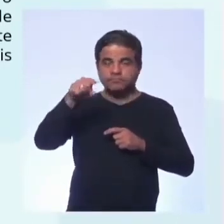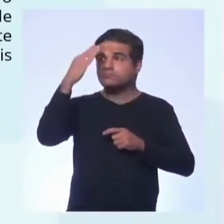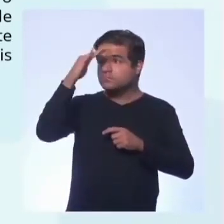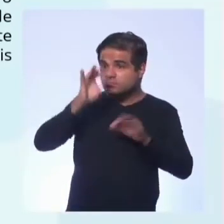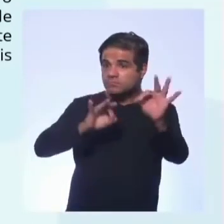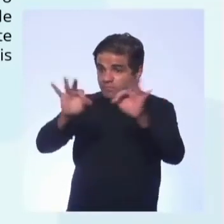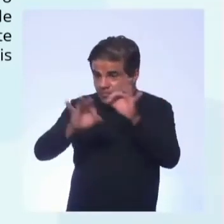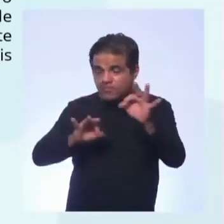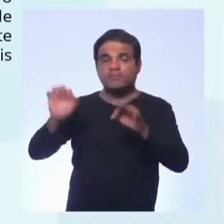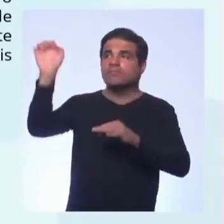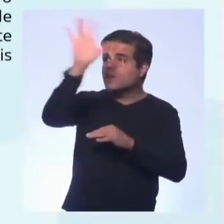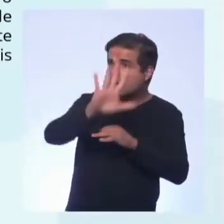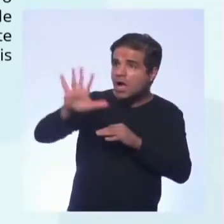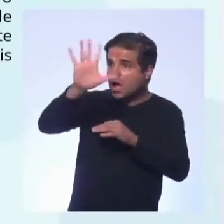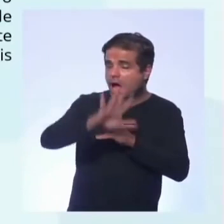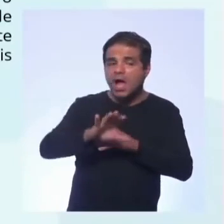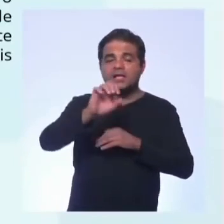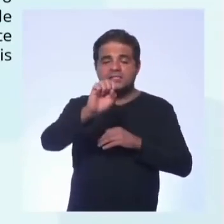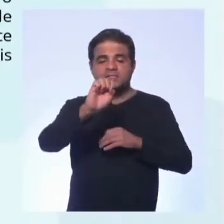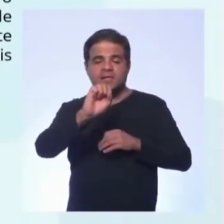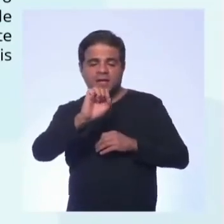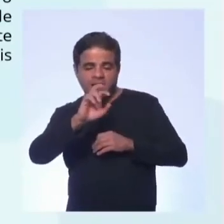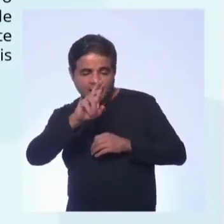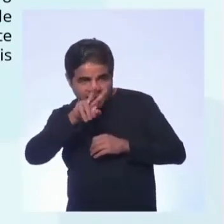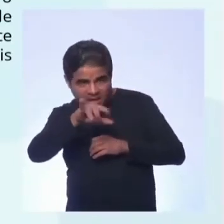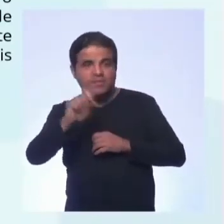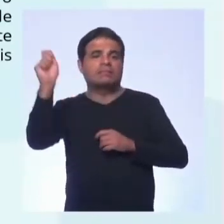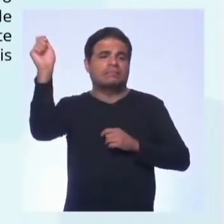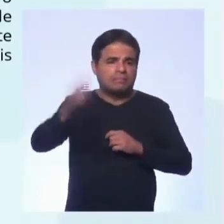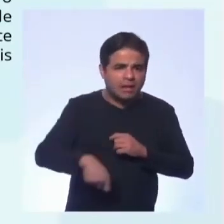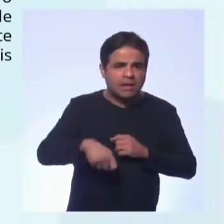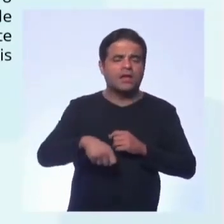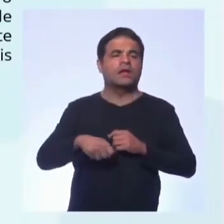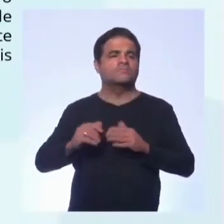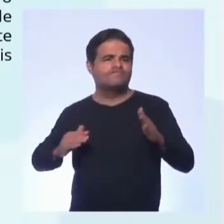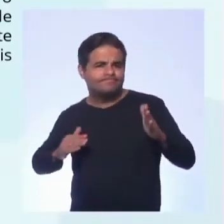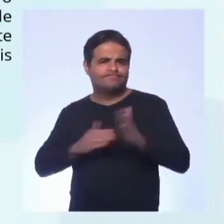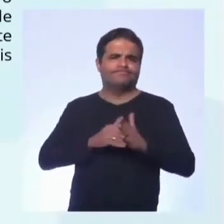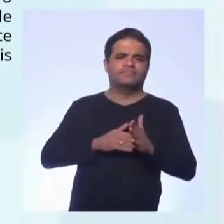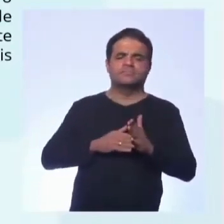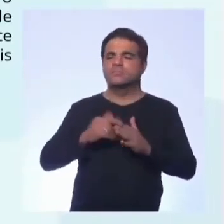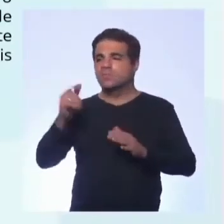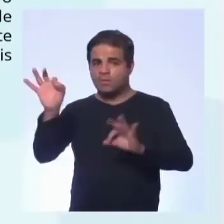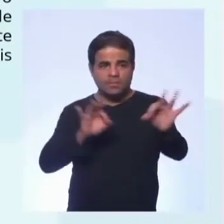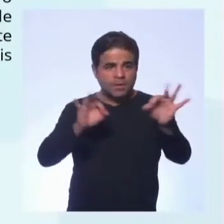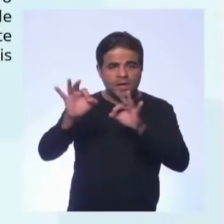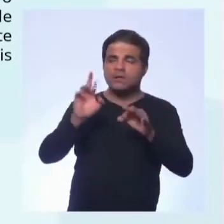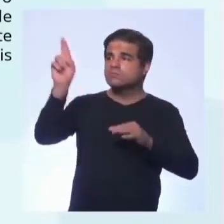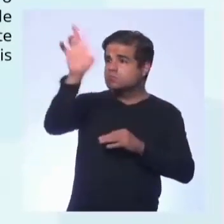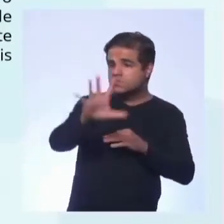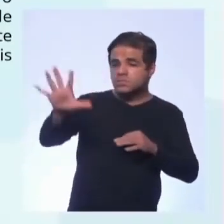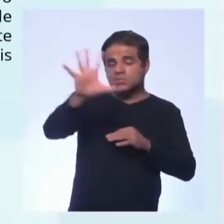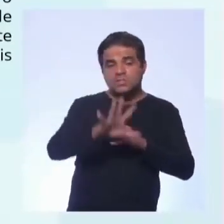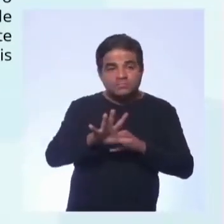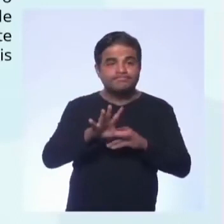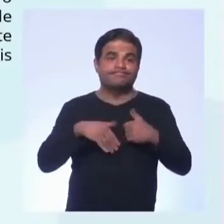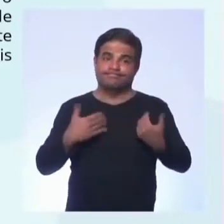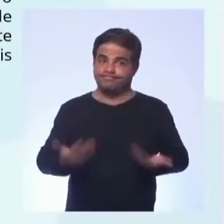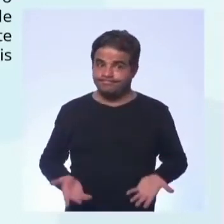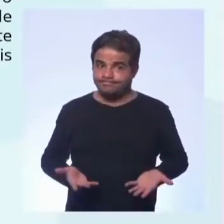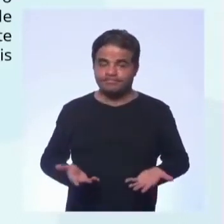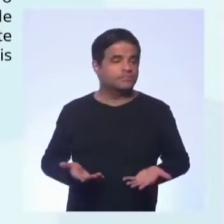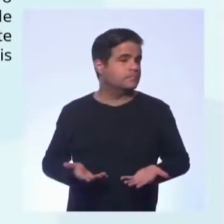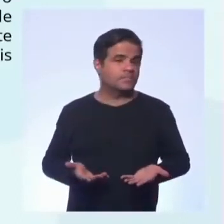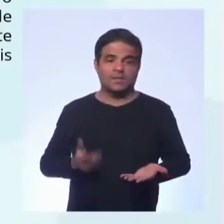projeto nacionalista da Grande Sérvia poderia ser um empecilho para seus planos na região.